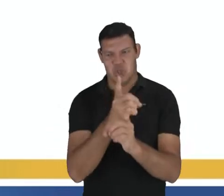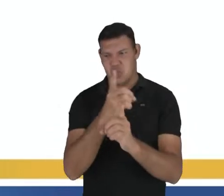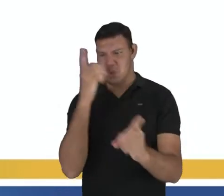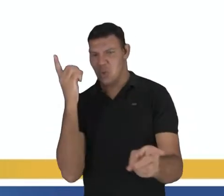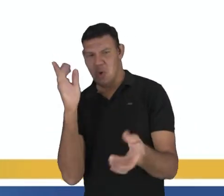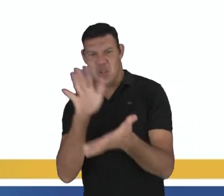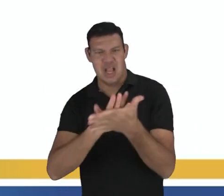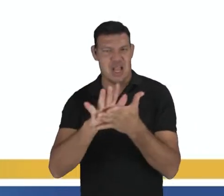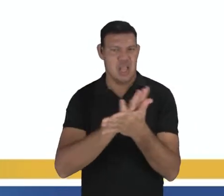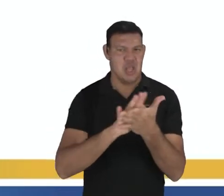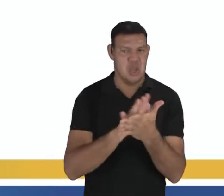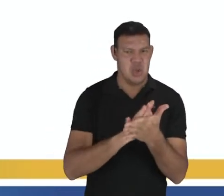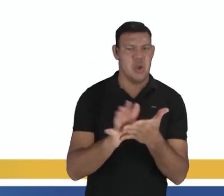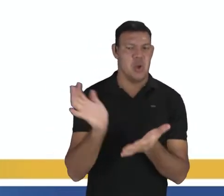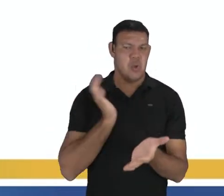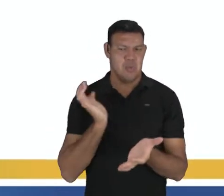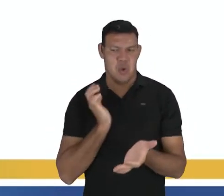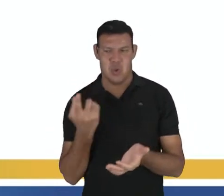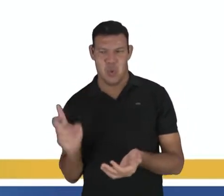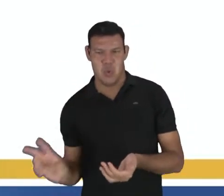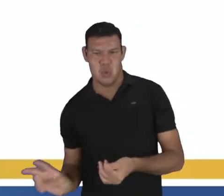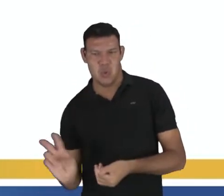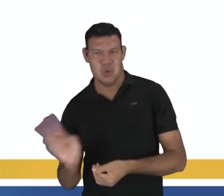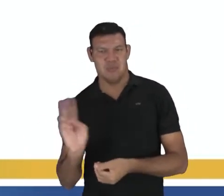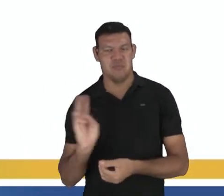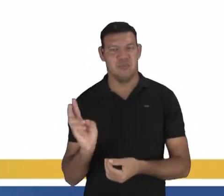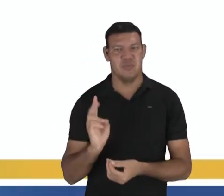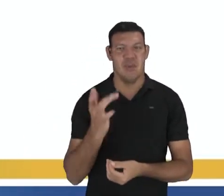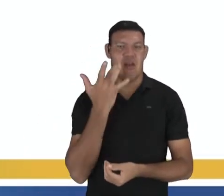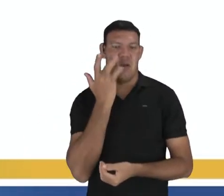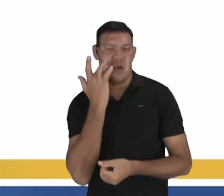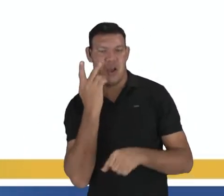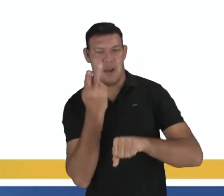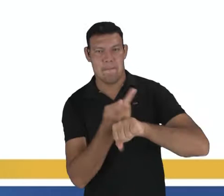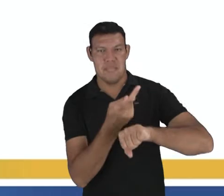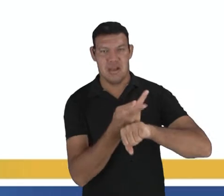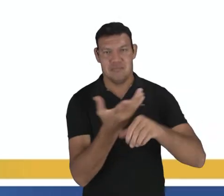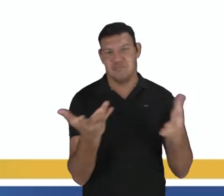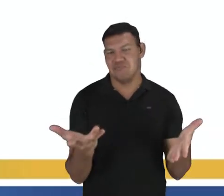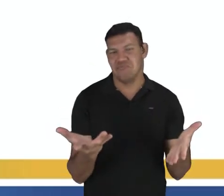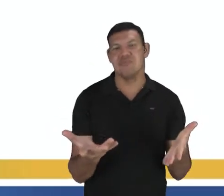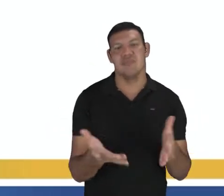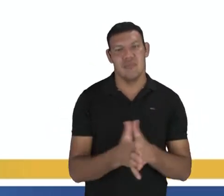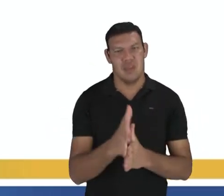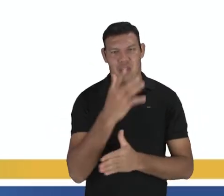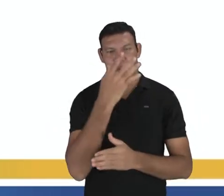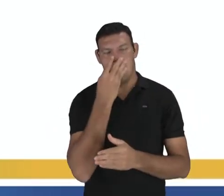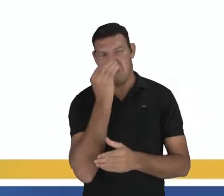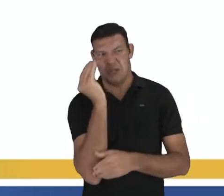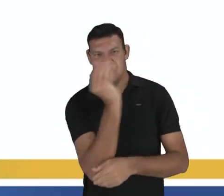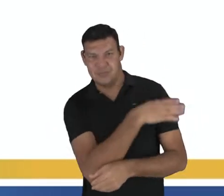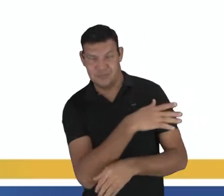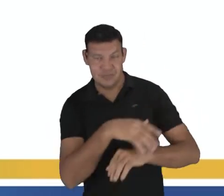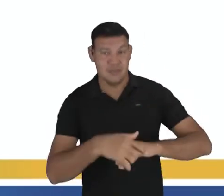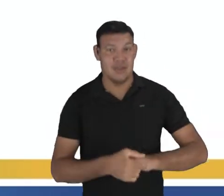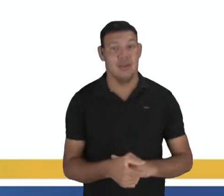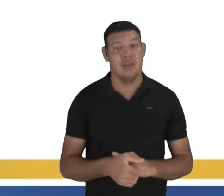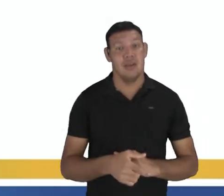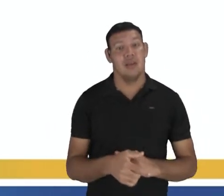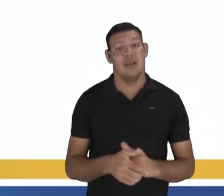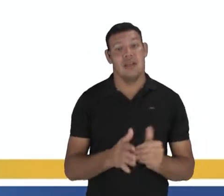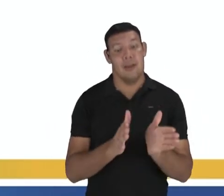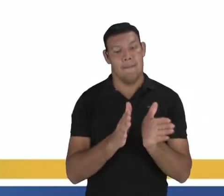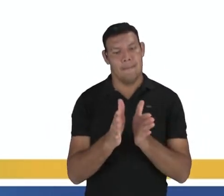então não tinha nada a oferecer e era esquecido, né? Na segunda metade do século XIX,